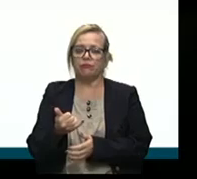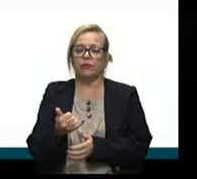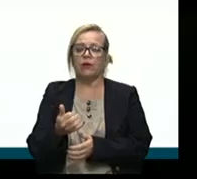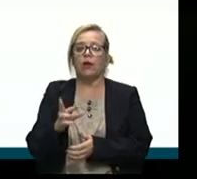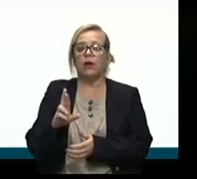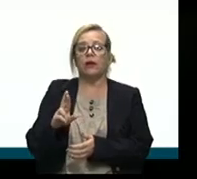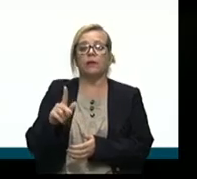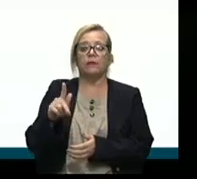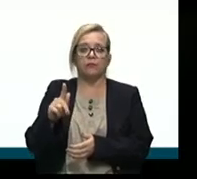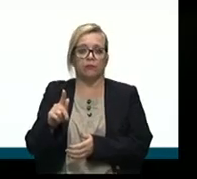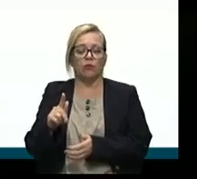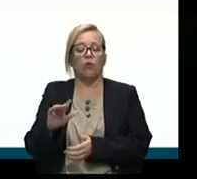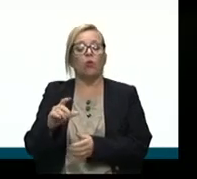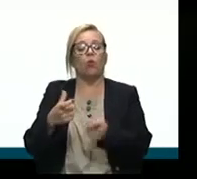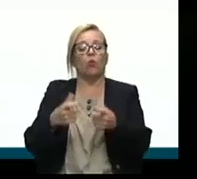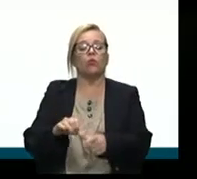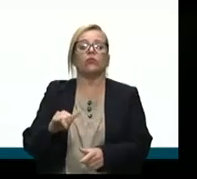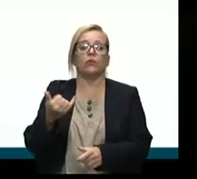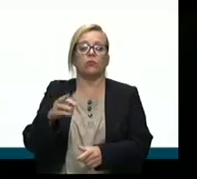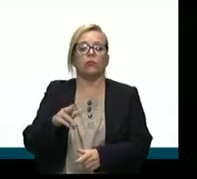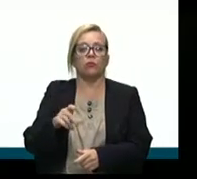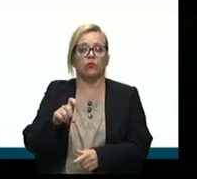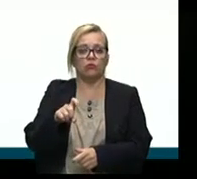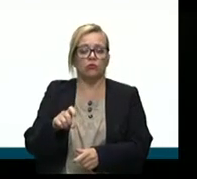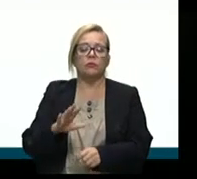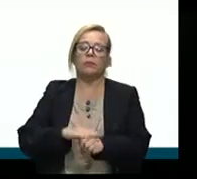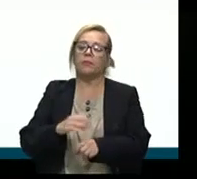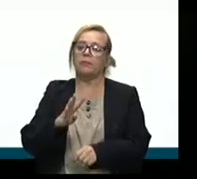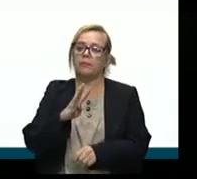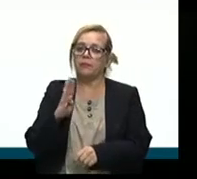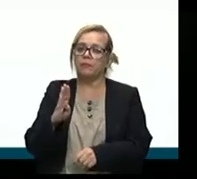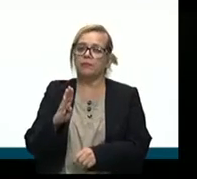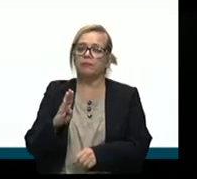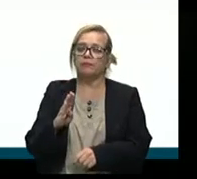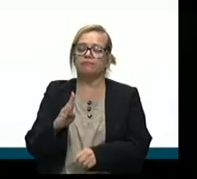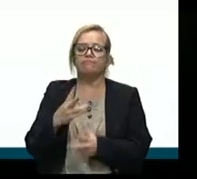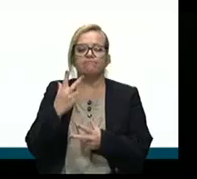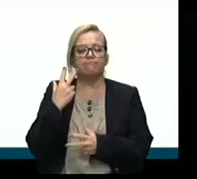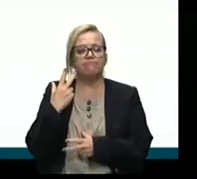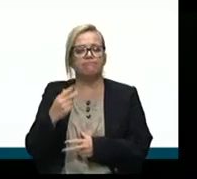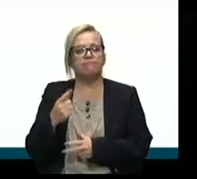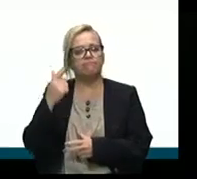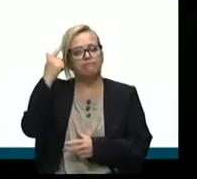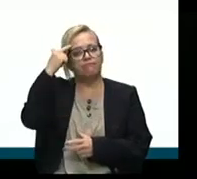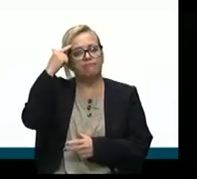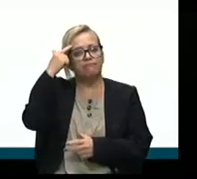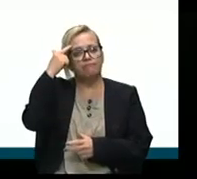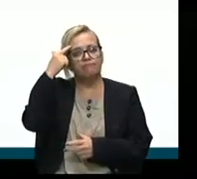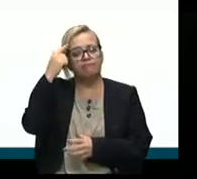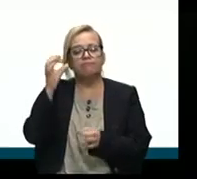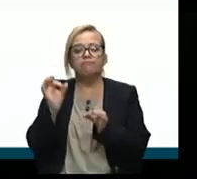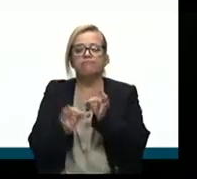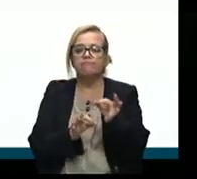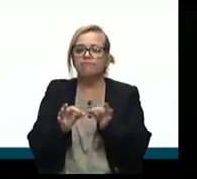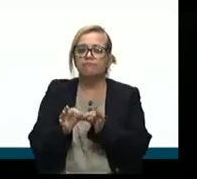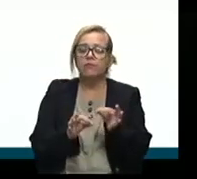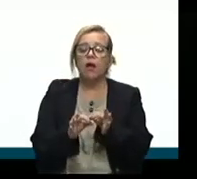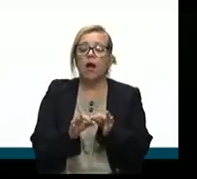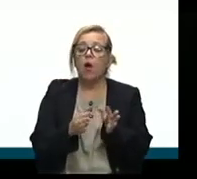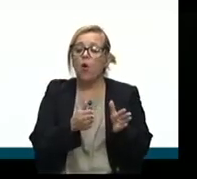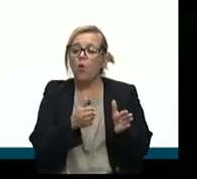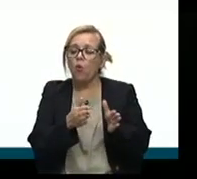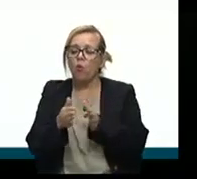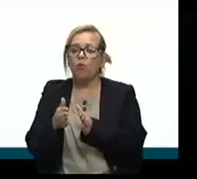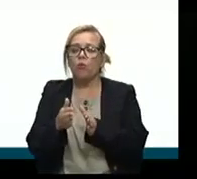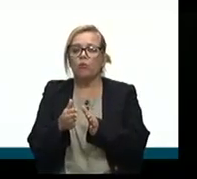regressão, em que y é igual a x mais b, é natural pensarmos em construir um intervalo